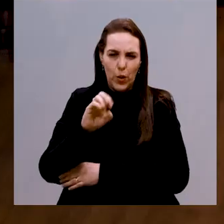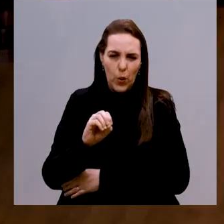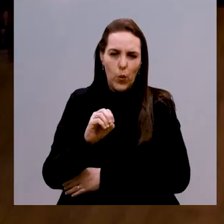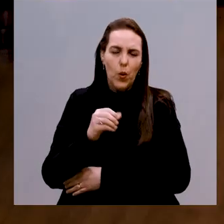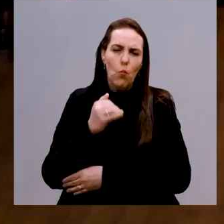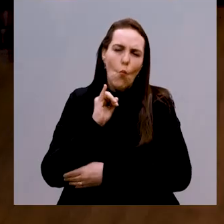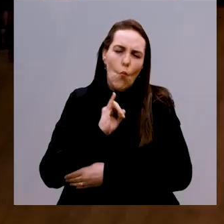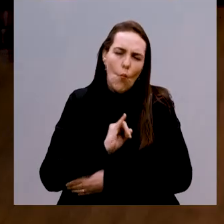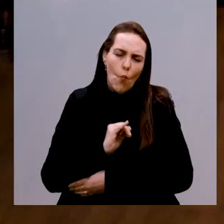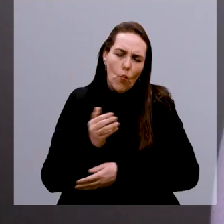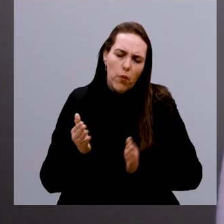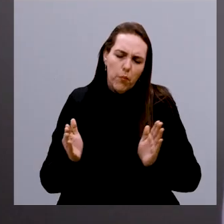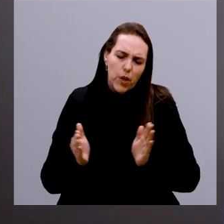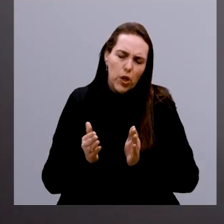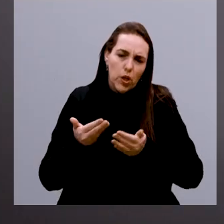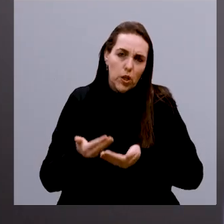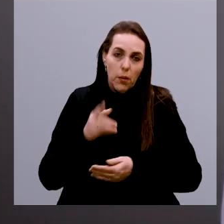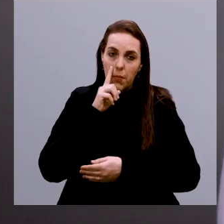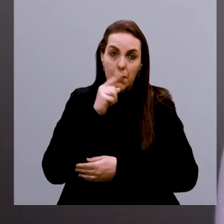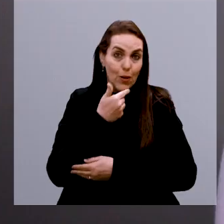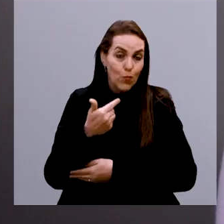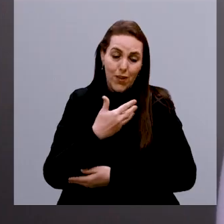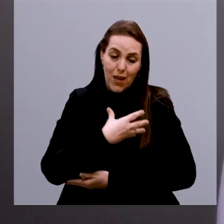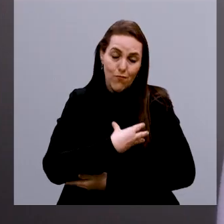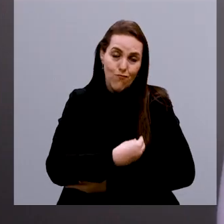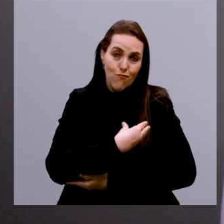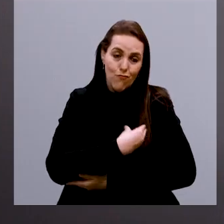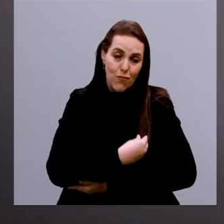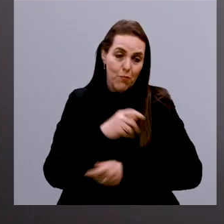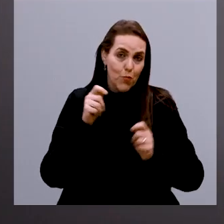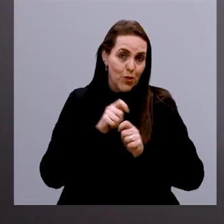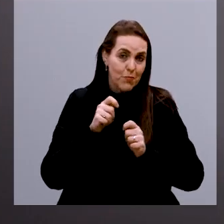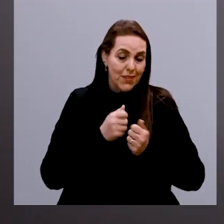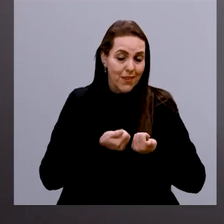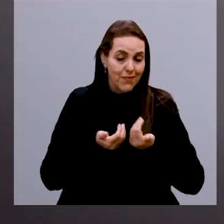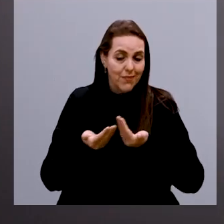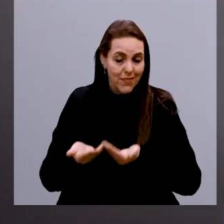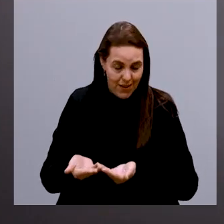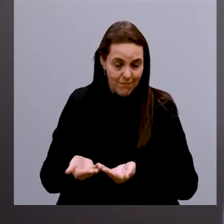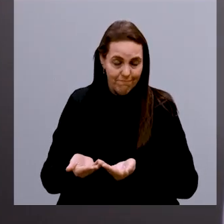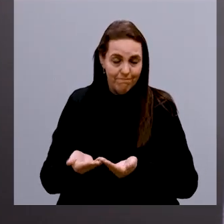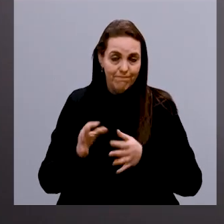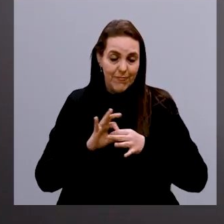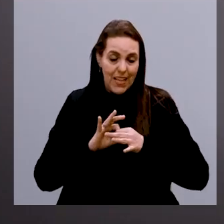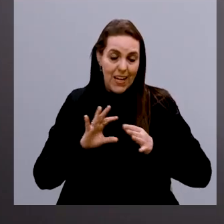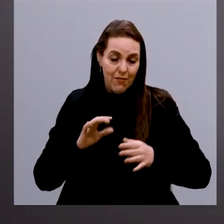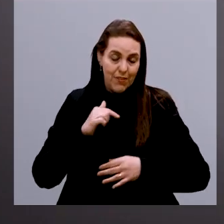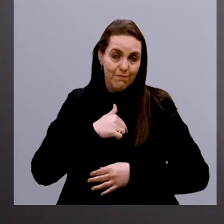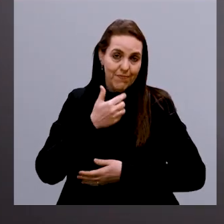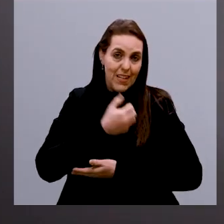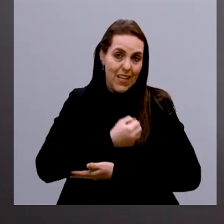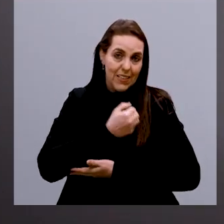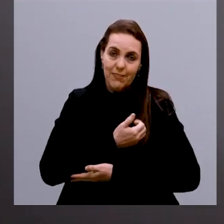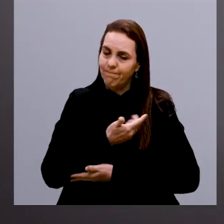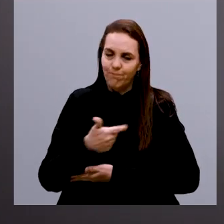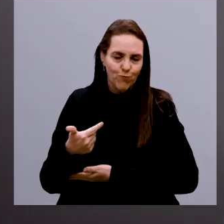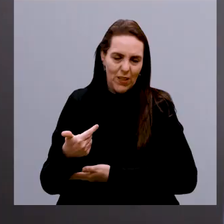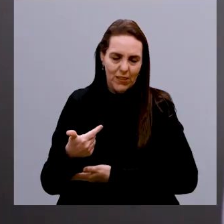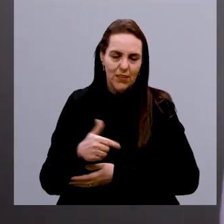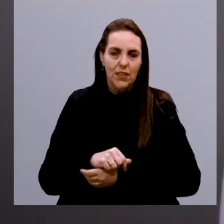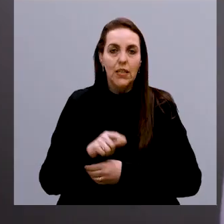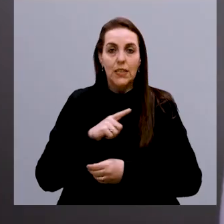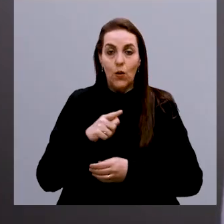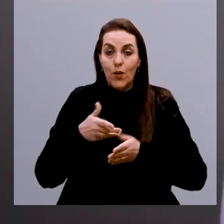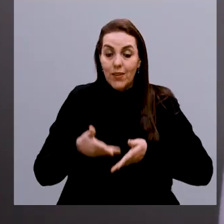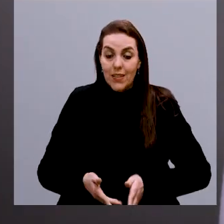né? Que tem mães que não têm leite, que não conseguem, né? Ter disponível leite naquele momento. E